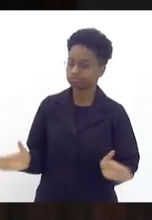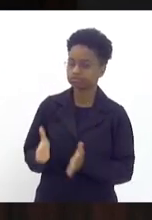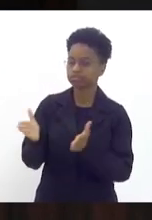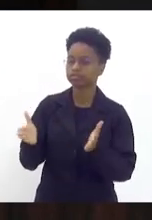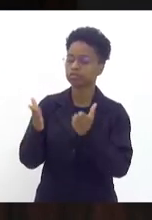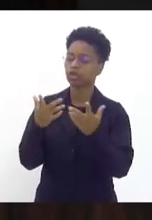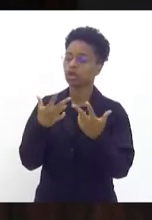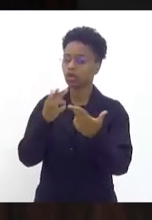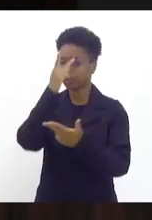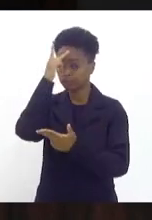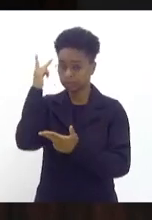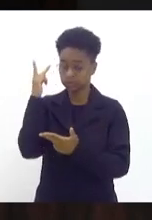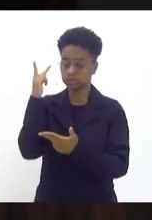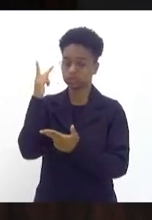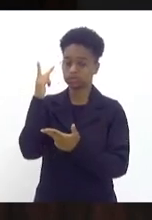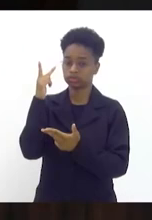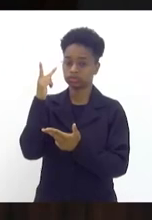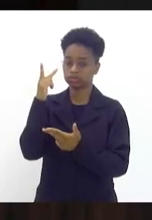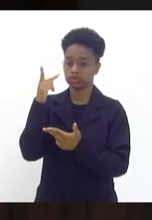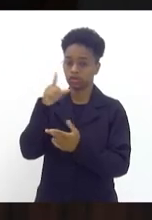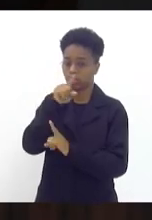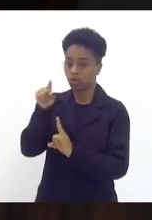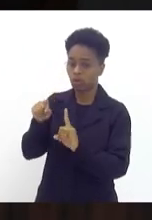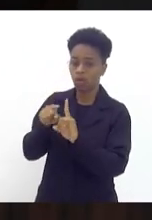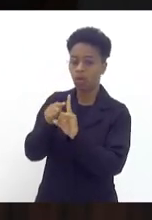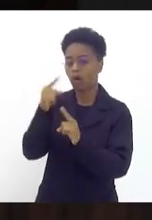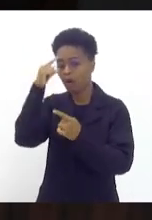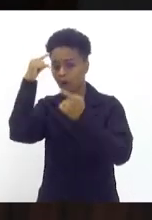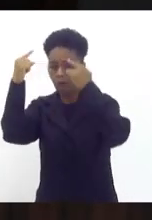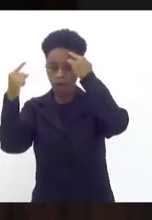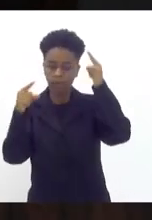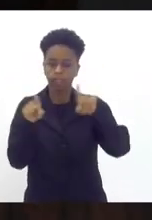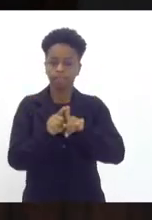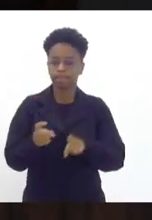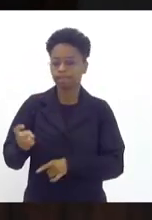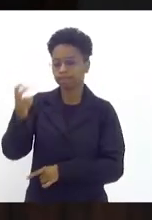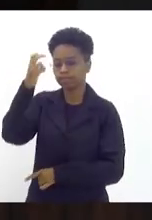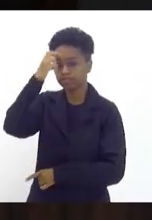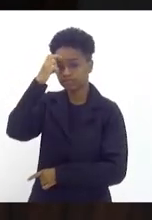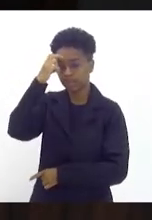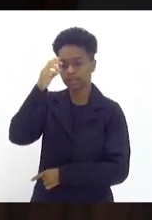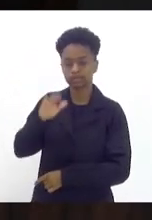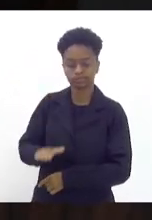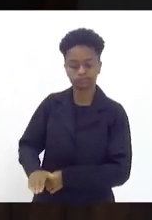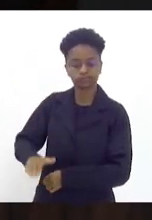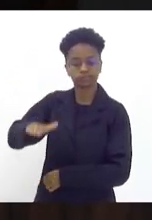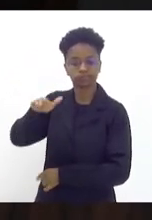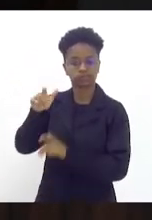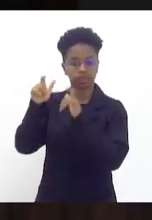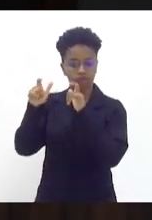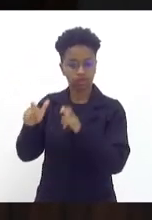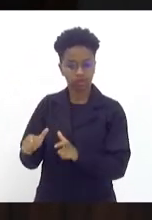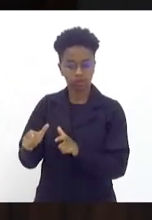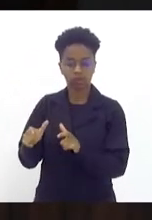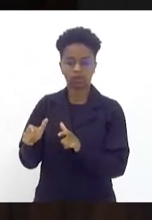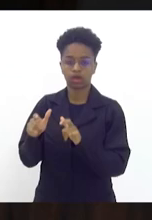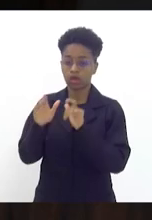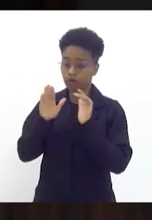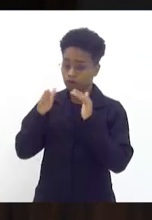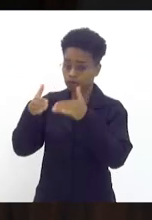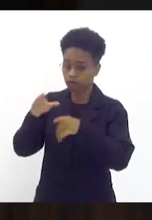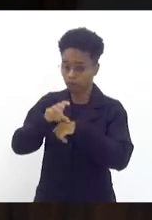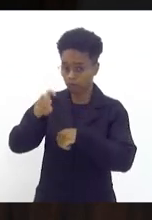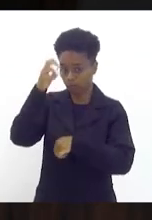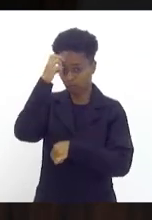quem vive por ideais e a intelectualidade de quem cresceu em um ambiente voltado à